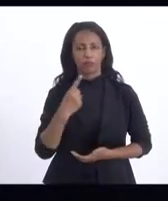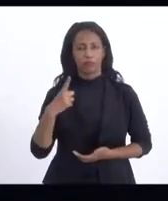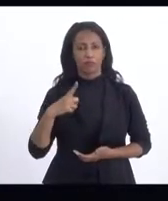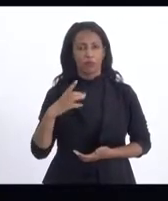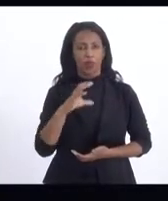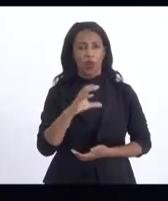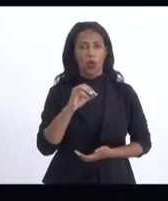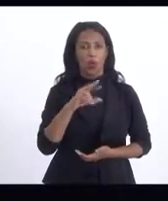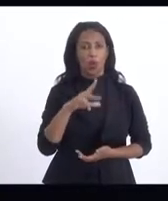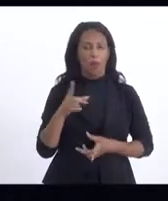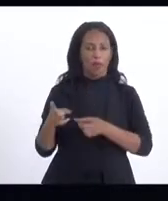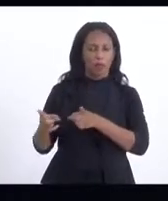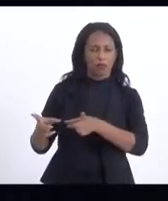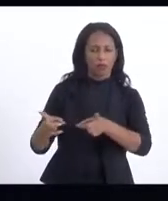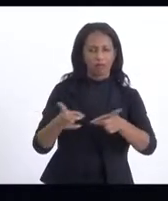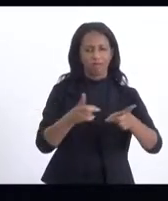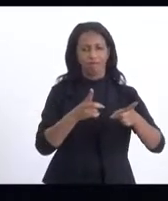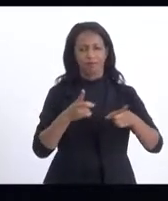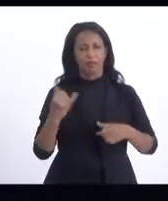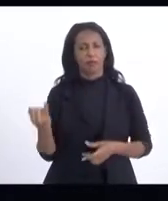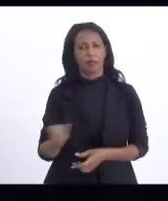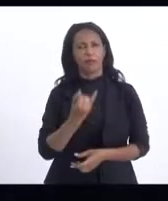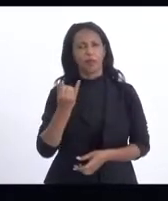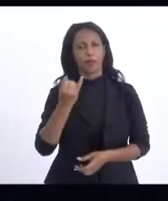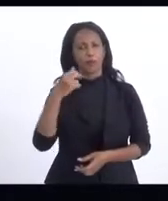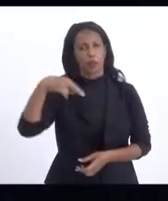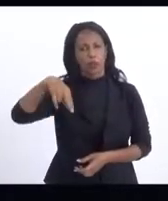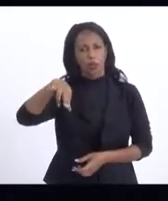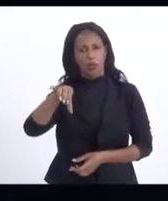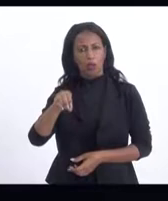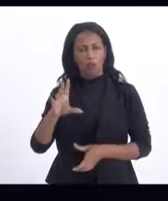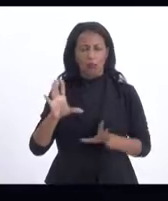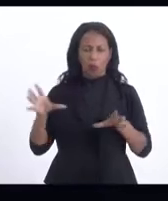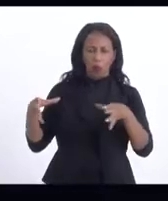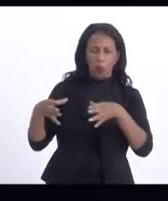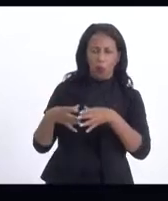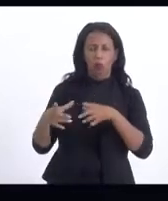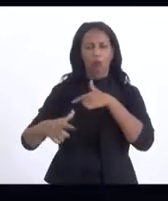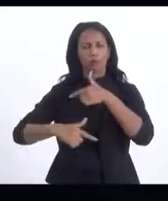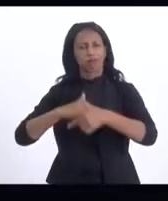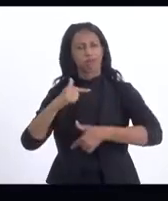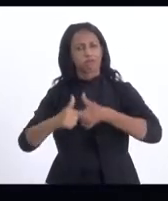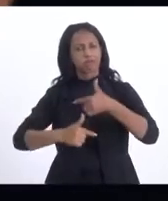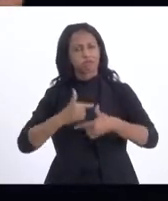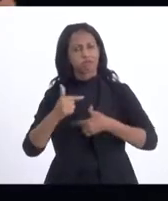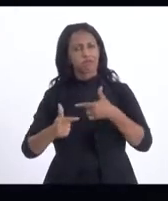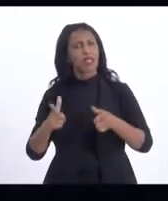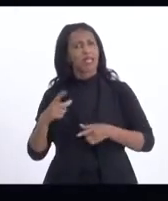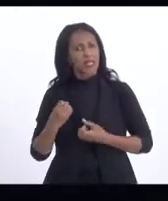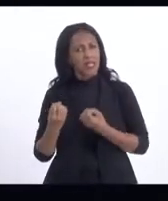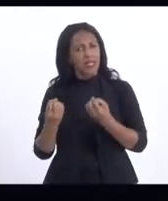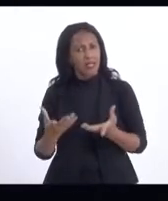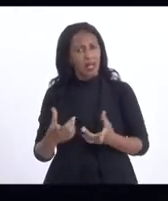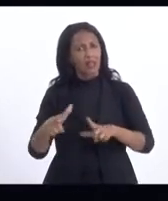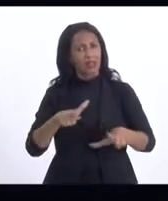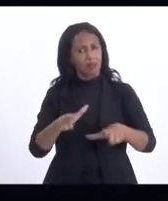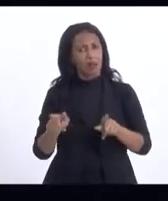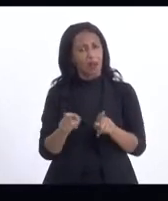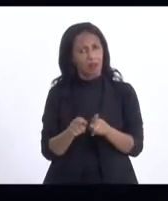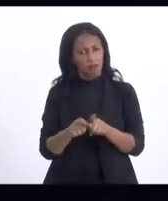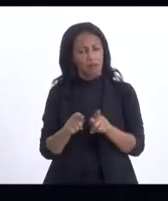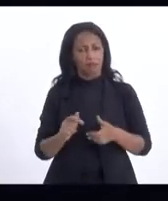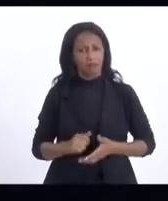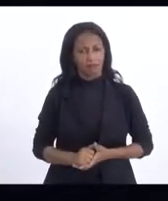comércio importante no Noroeste Fluminense. Nós temos uma categoria que trabalha e que emprega bastante. Para